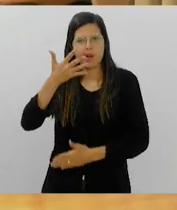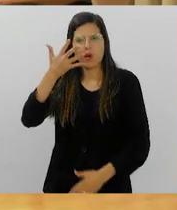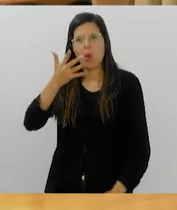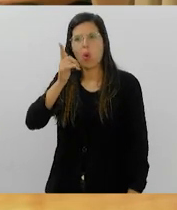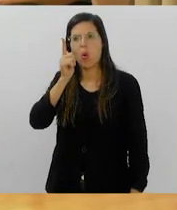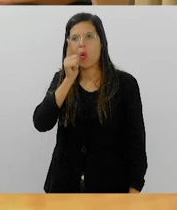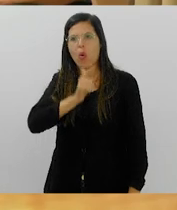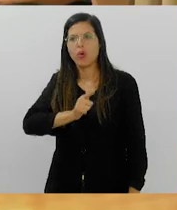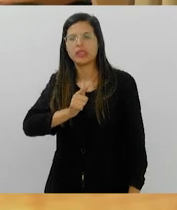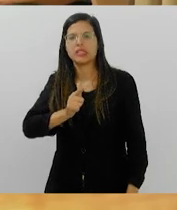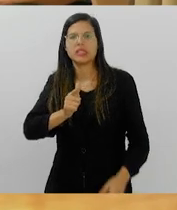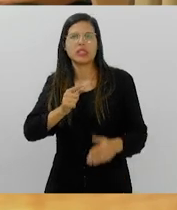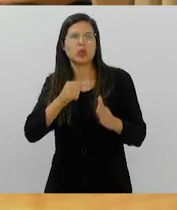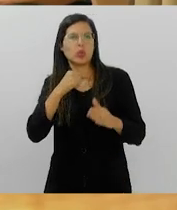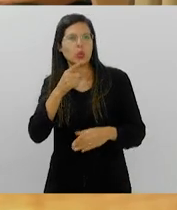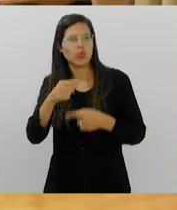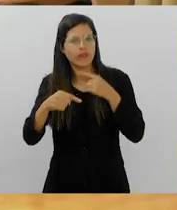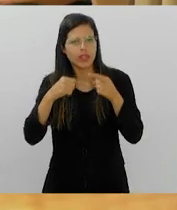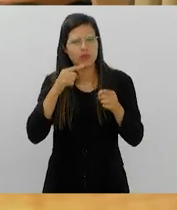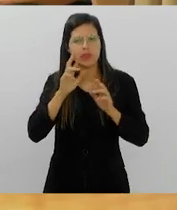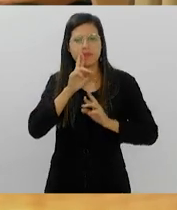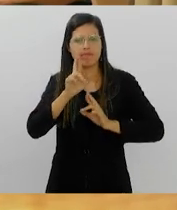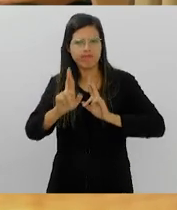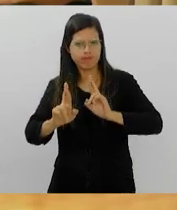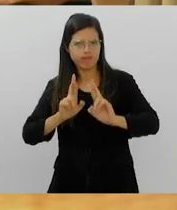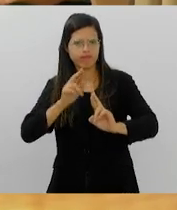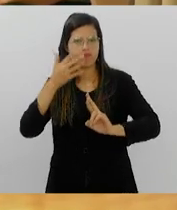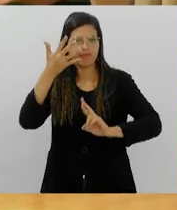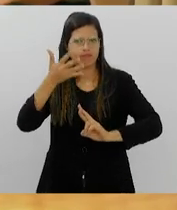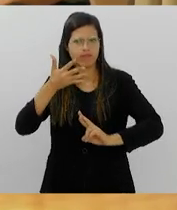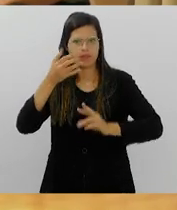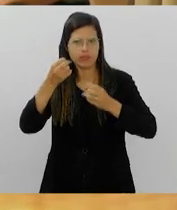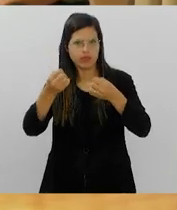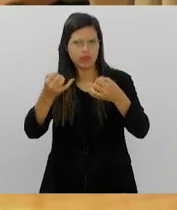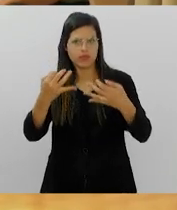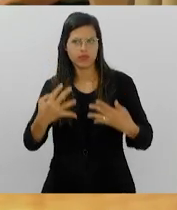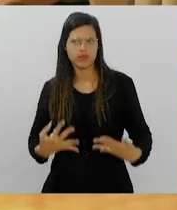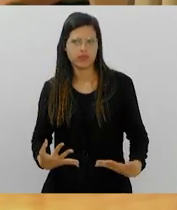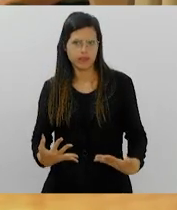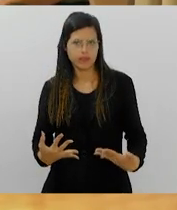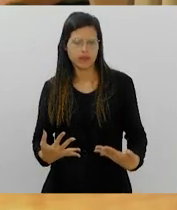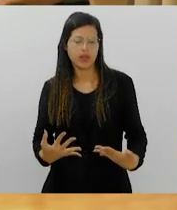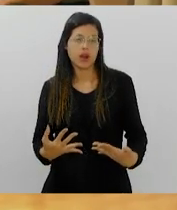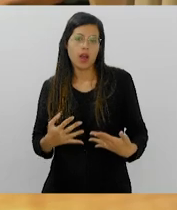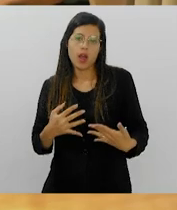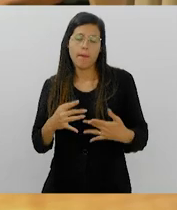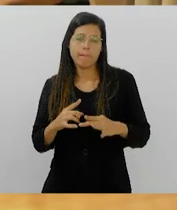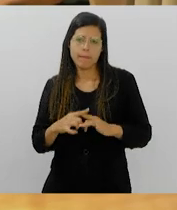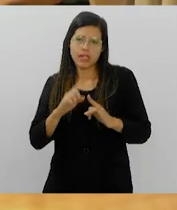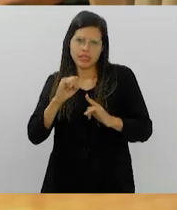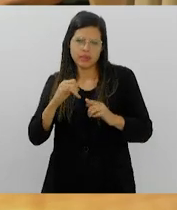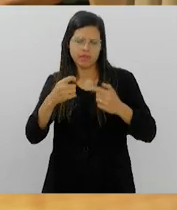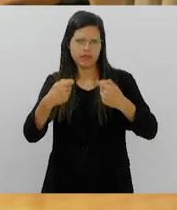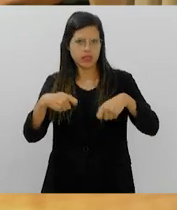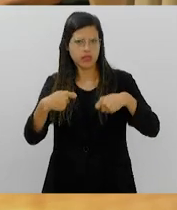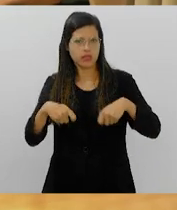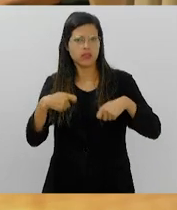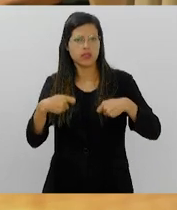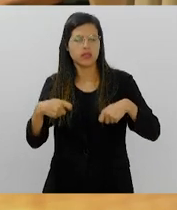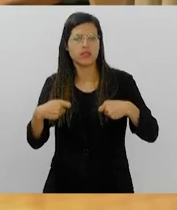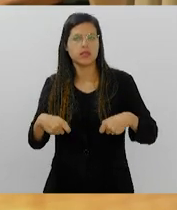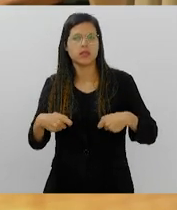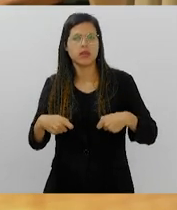espancar qualquer dúvida que surgirem, então não vai ser necessário. Mas se eventualmente for necessário, tiver